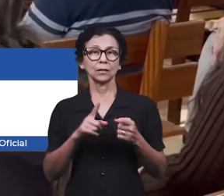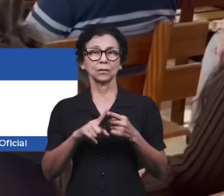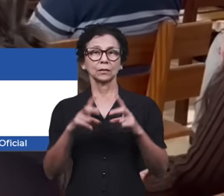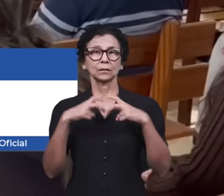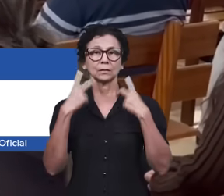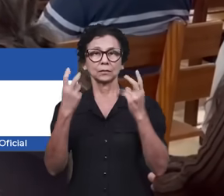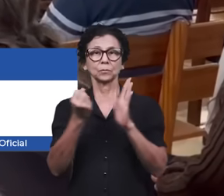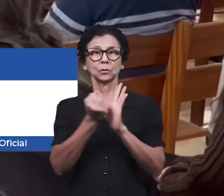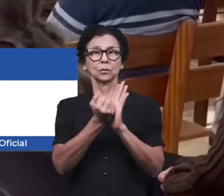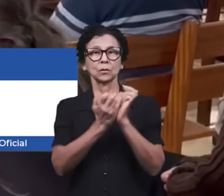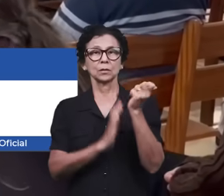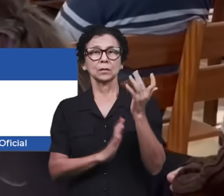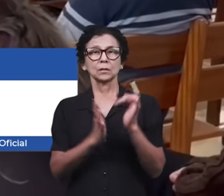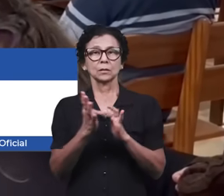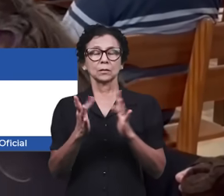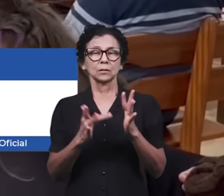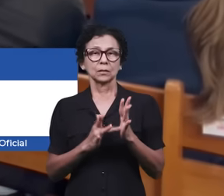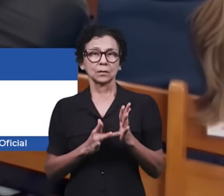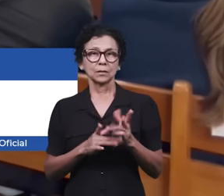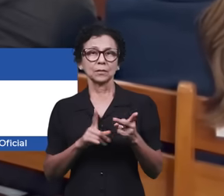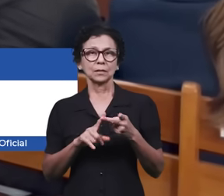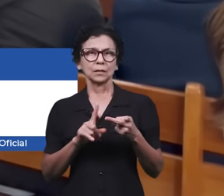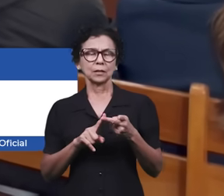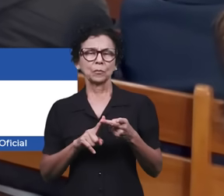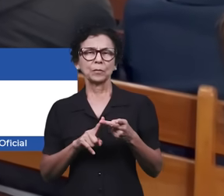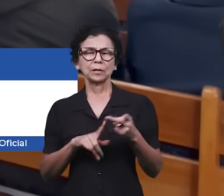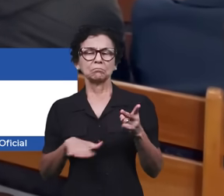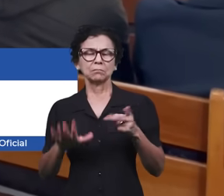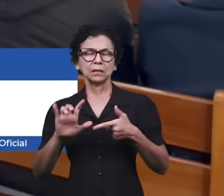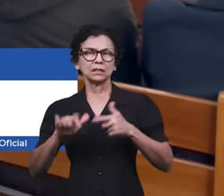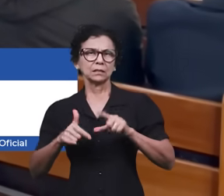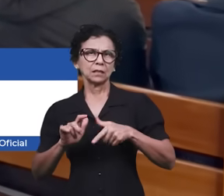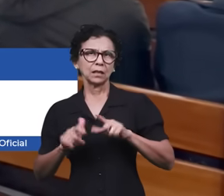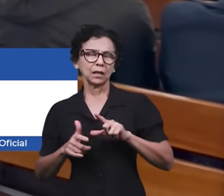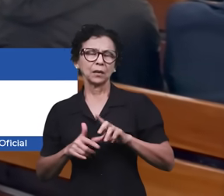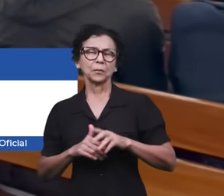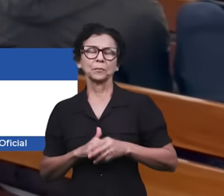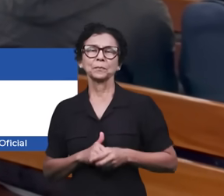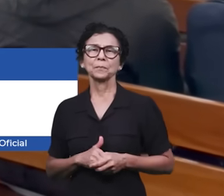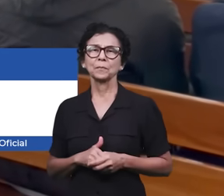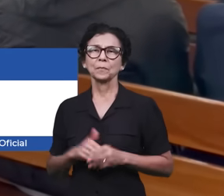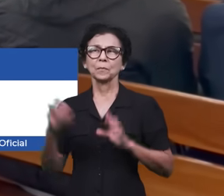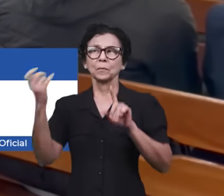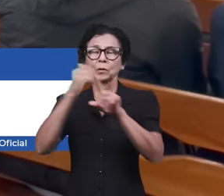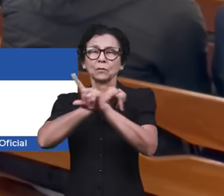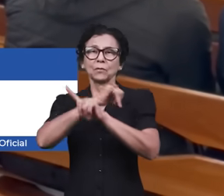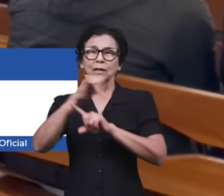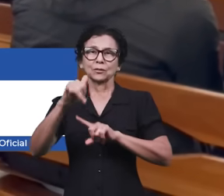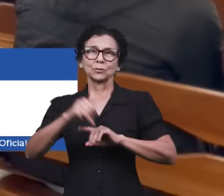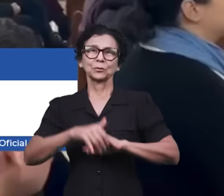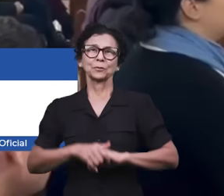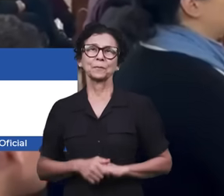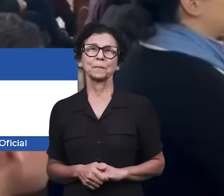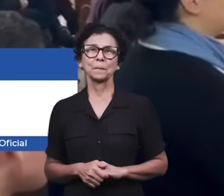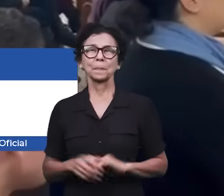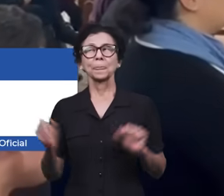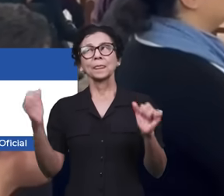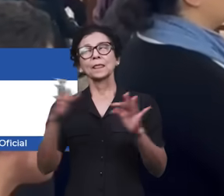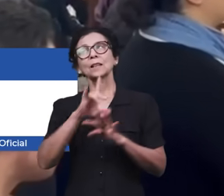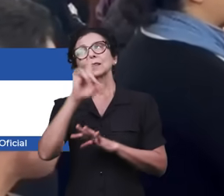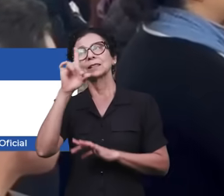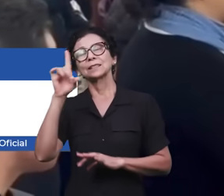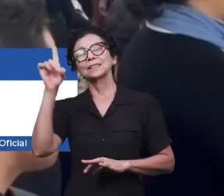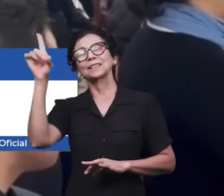de Jesus e também sobre Israel. Assim podemos compreender melhor o momento profético que estamos vivendo. Glória a